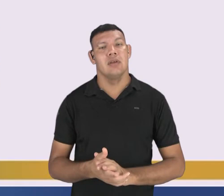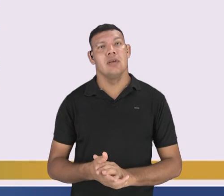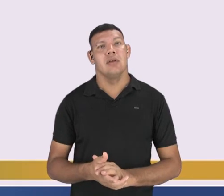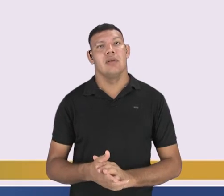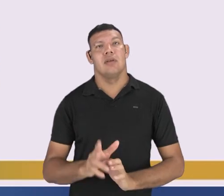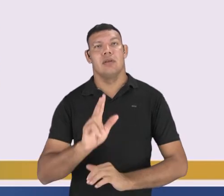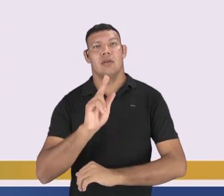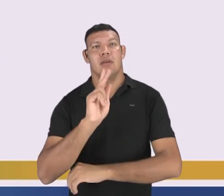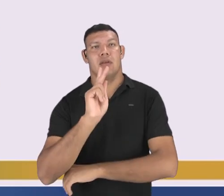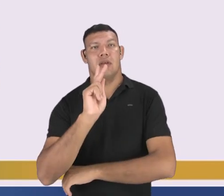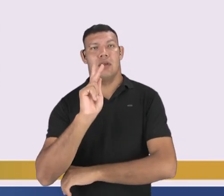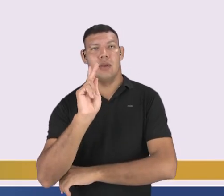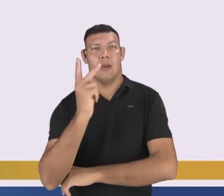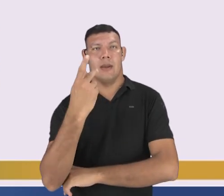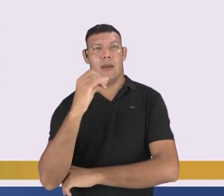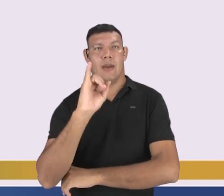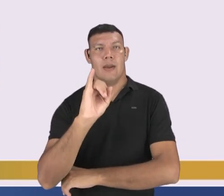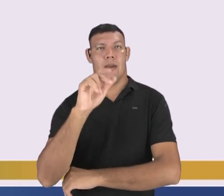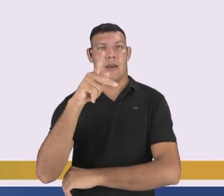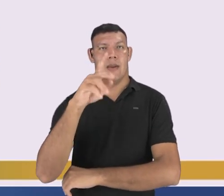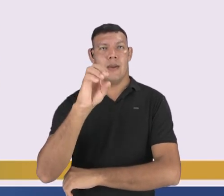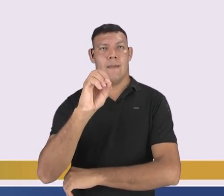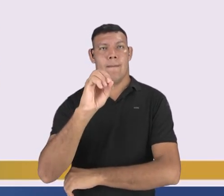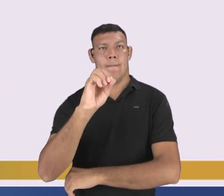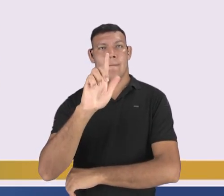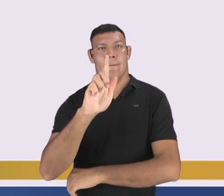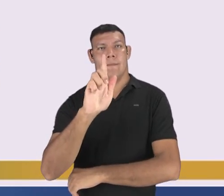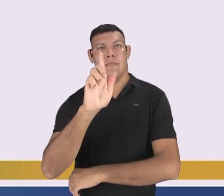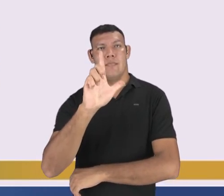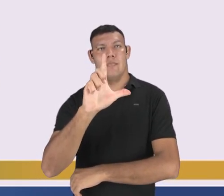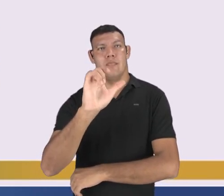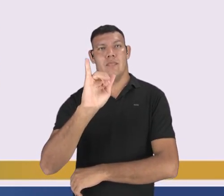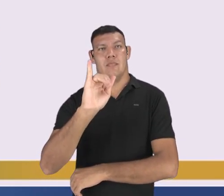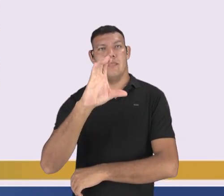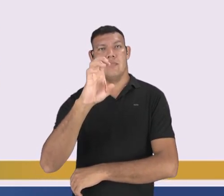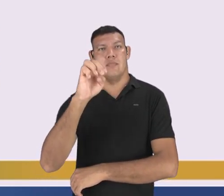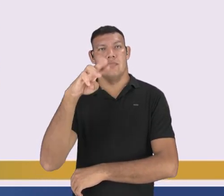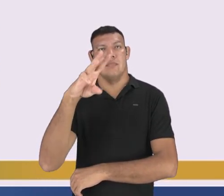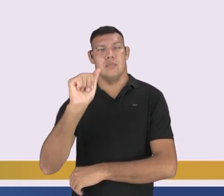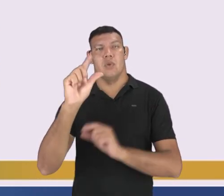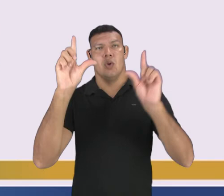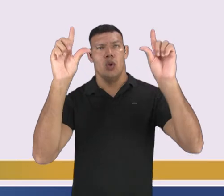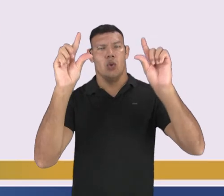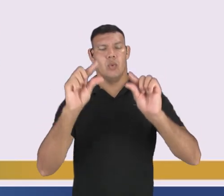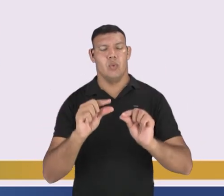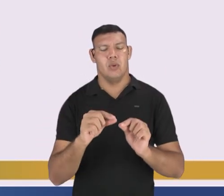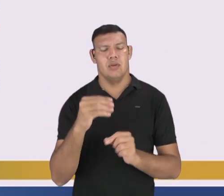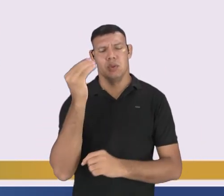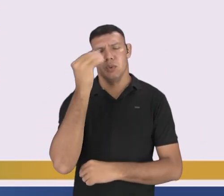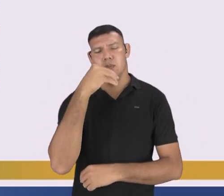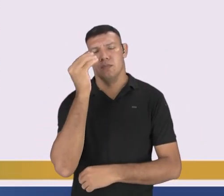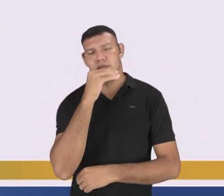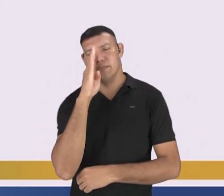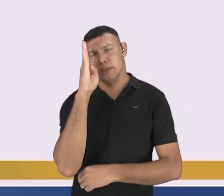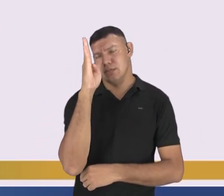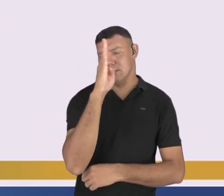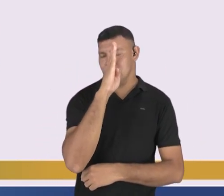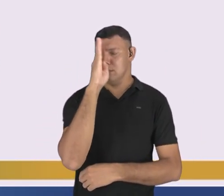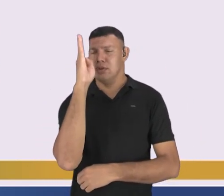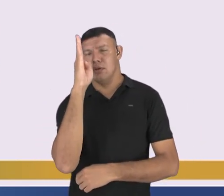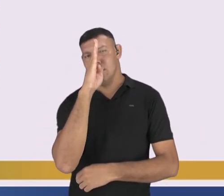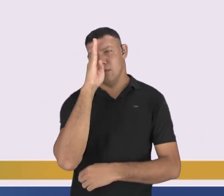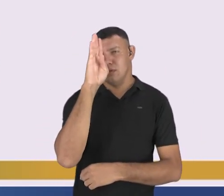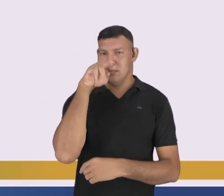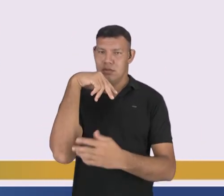de hipoglicemia. Quando a taxa de açúcar no sangue cai, gera uma sensação de fraqueza e tontura, levando até